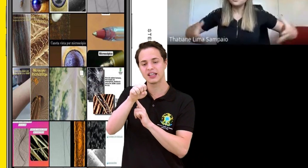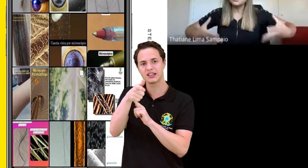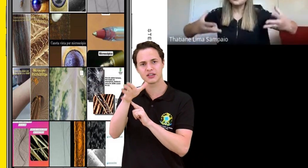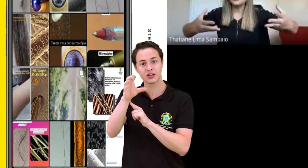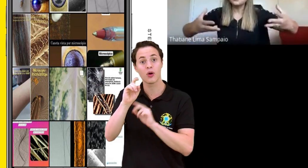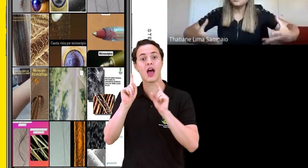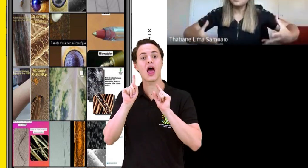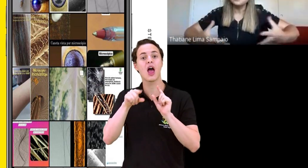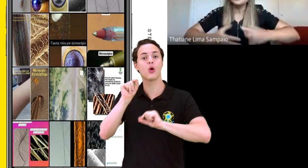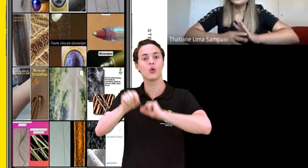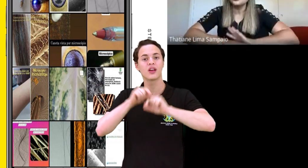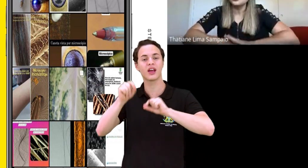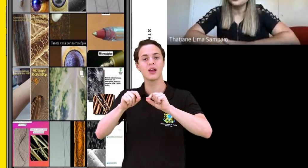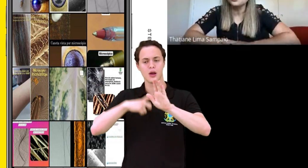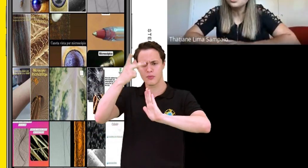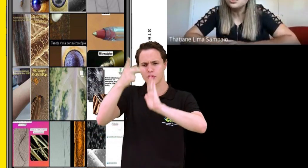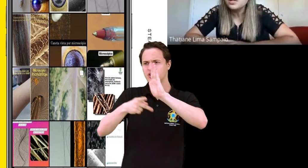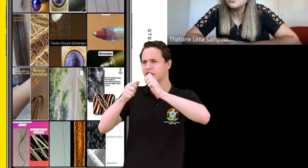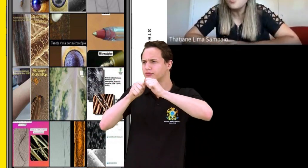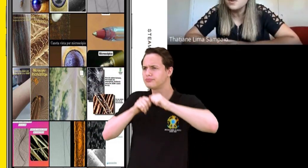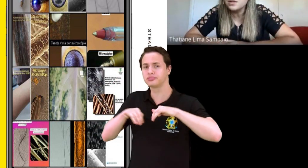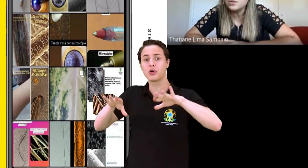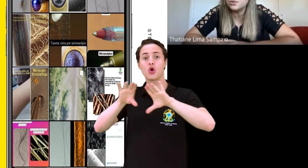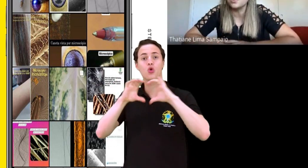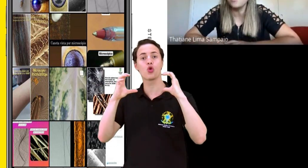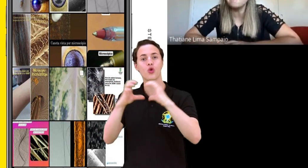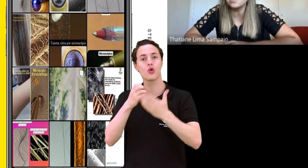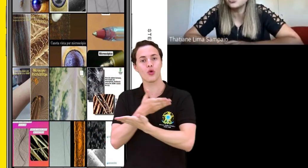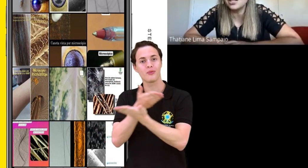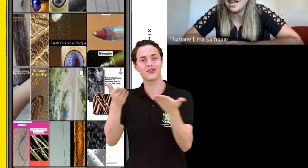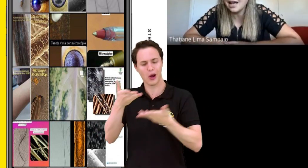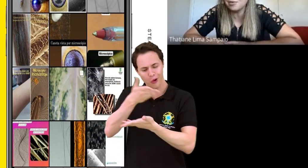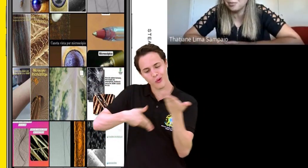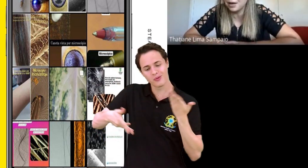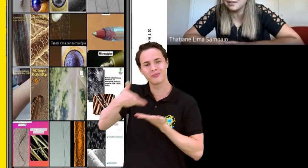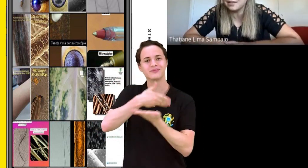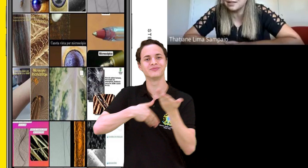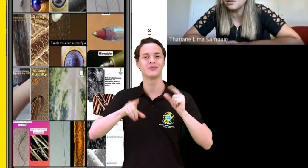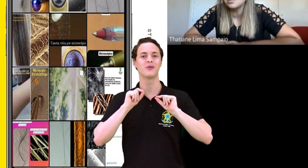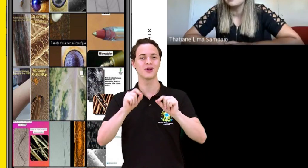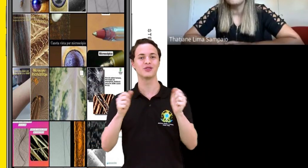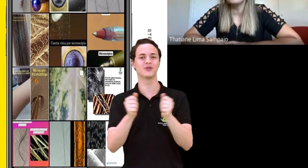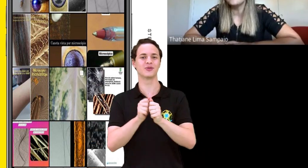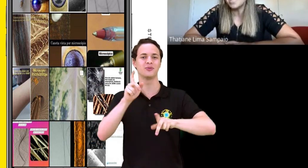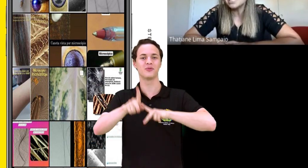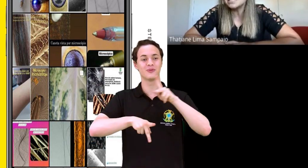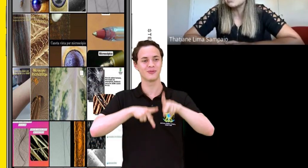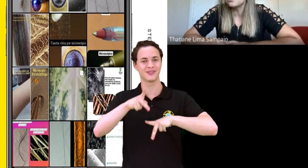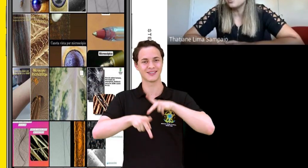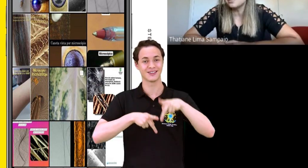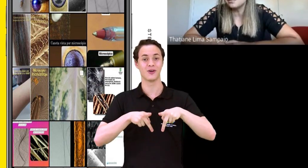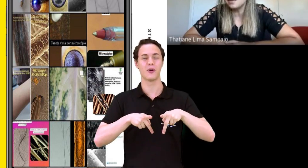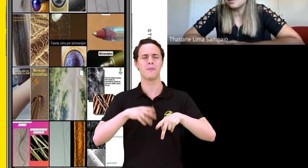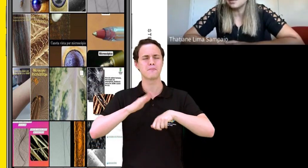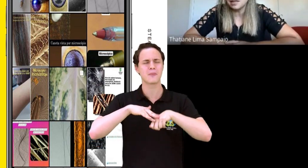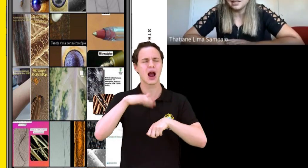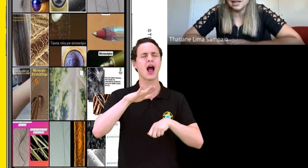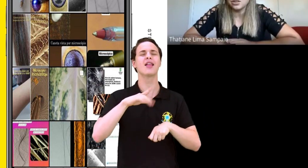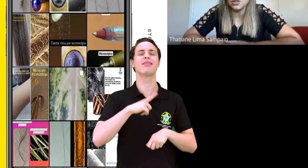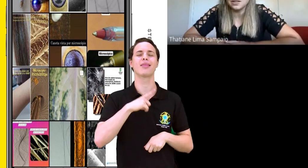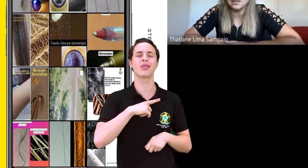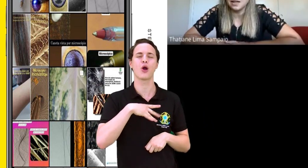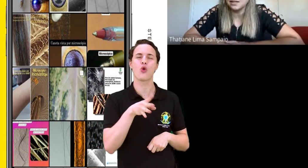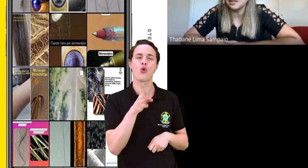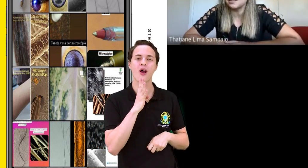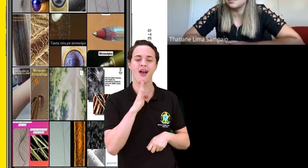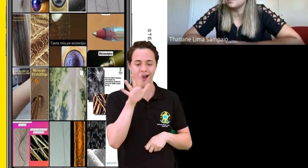nós podemos desenvolver dentro do Instituto e, com isso, compartilhar à população, mas conhecimentos nas áreas